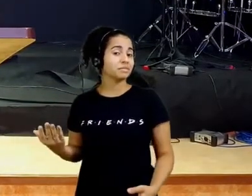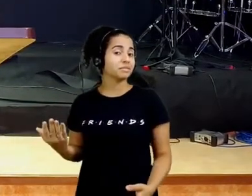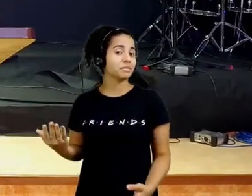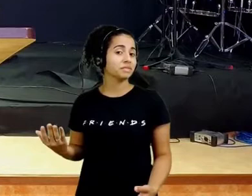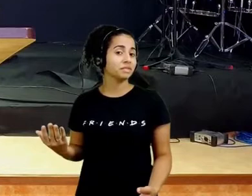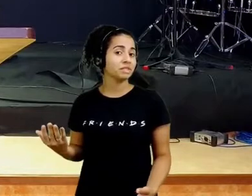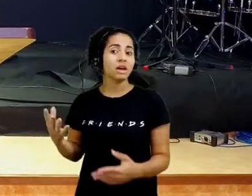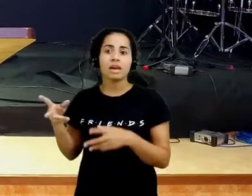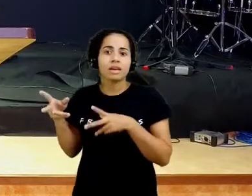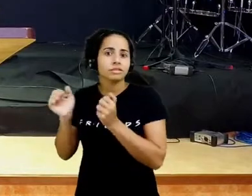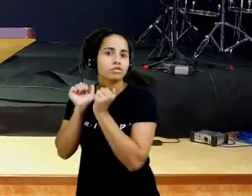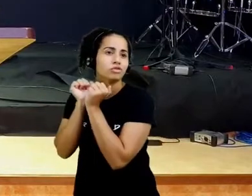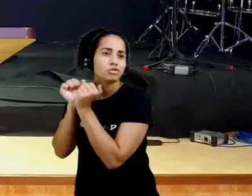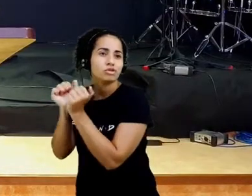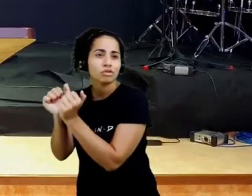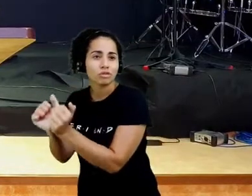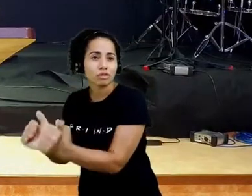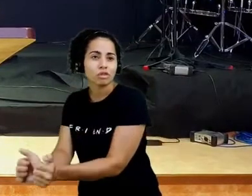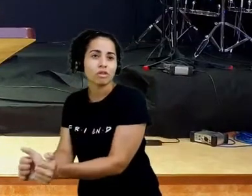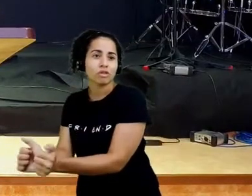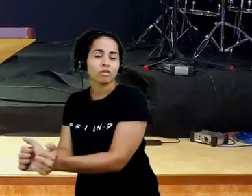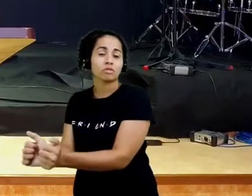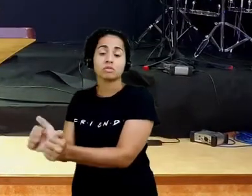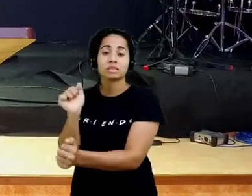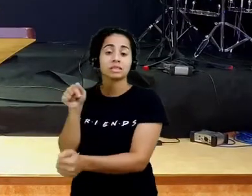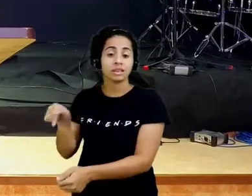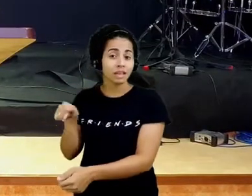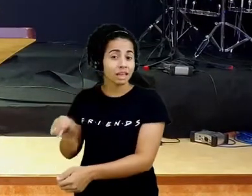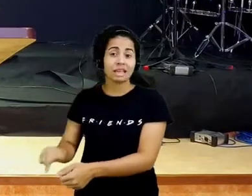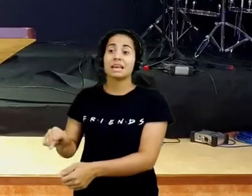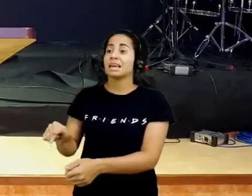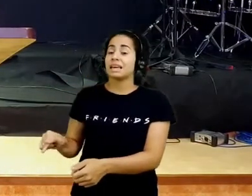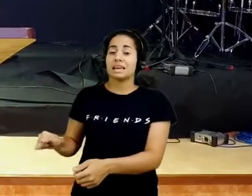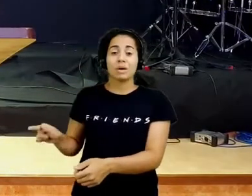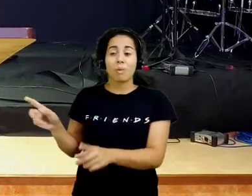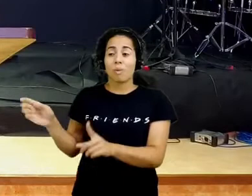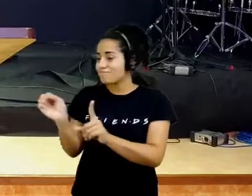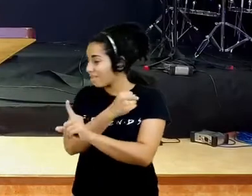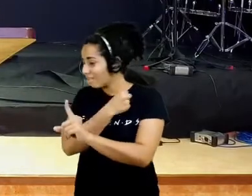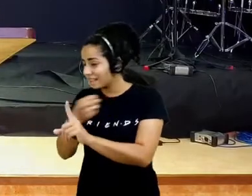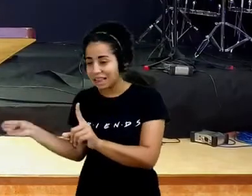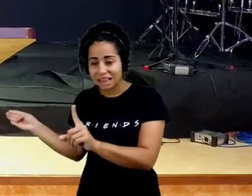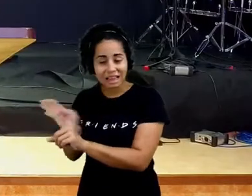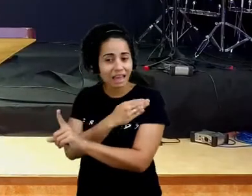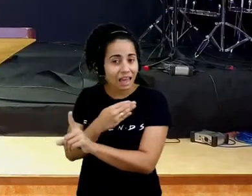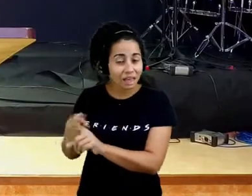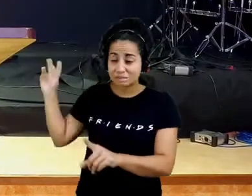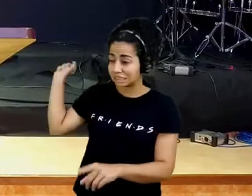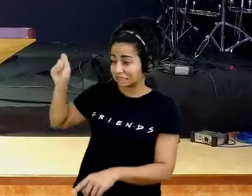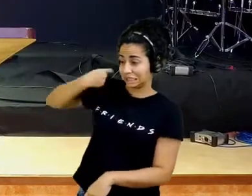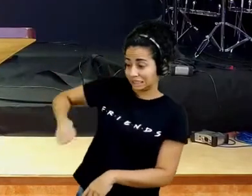como escravo, totalmente, sendo explorado por aquele povo, por aquela